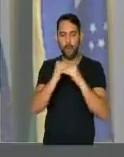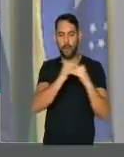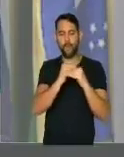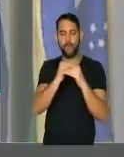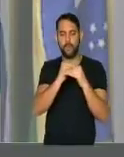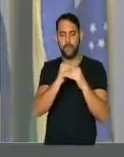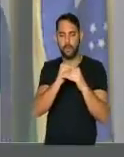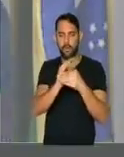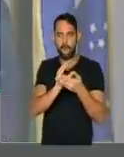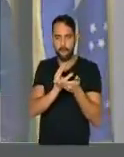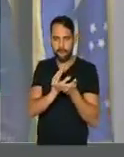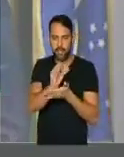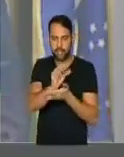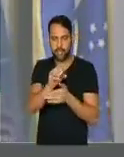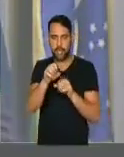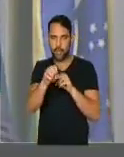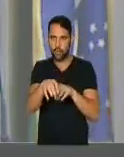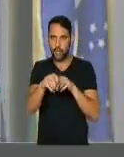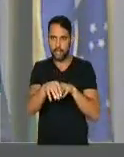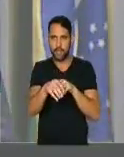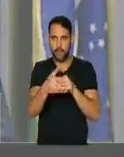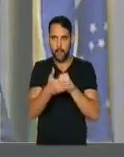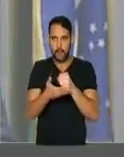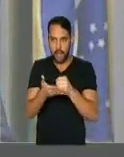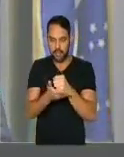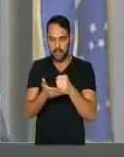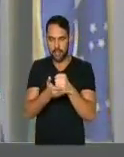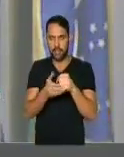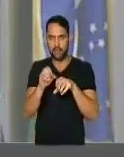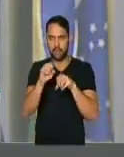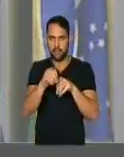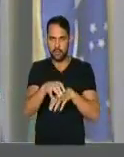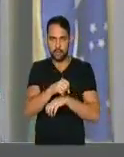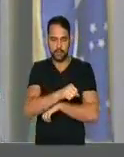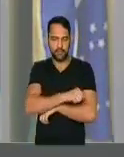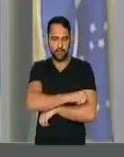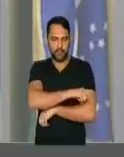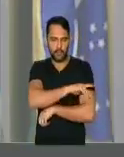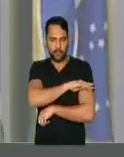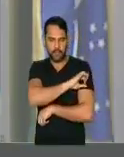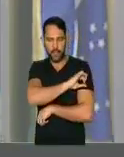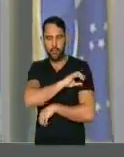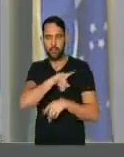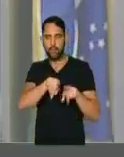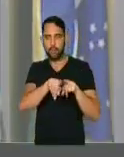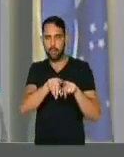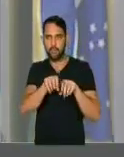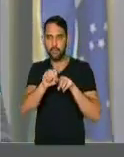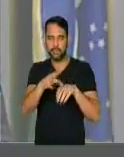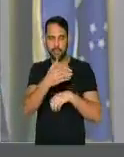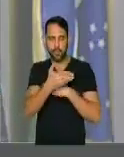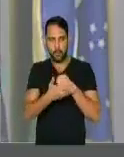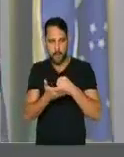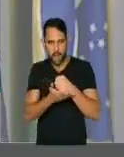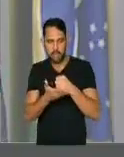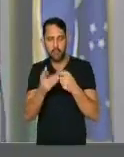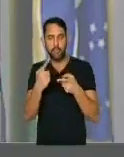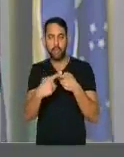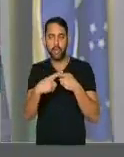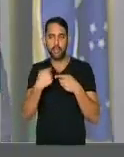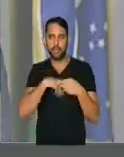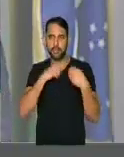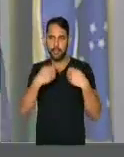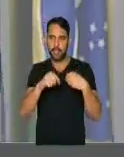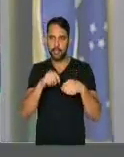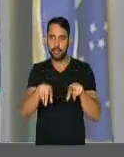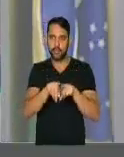maneira, investir no ensino fundamental, investir no ensino básico, porque nós